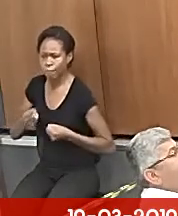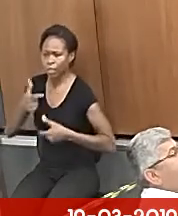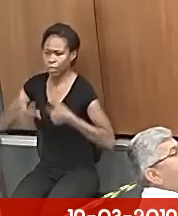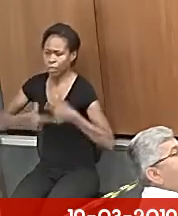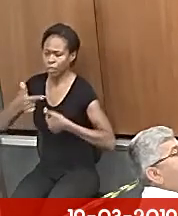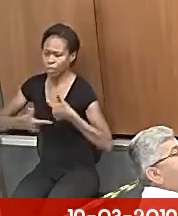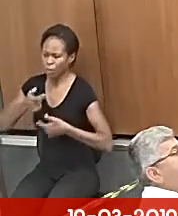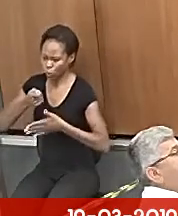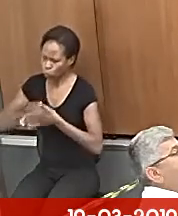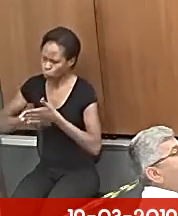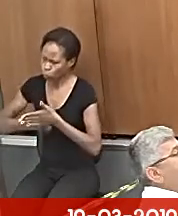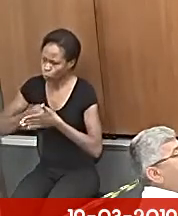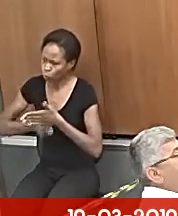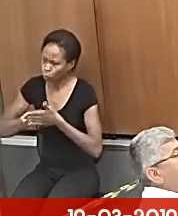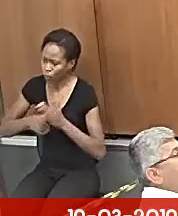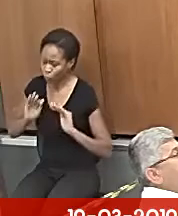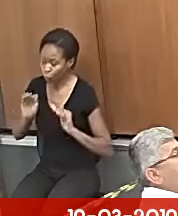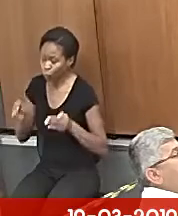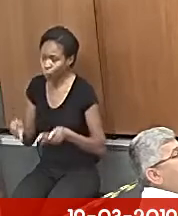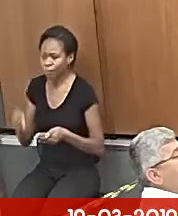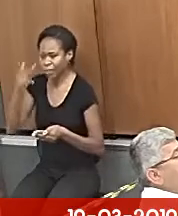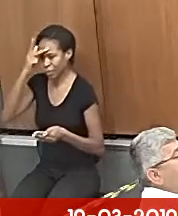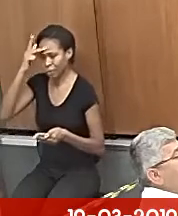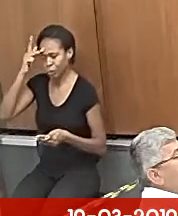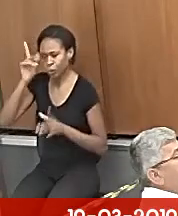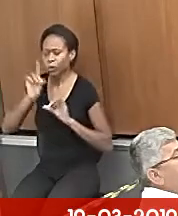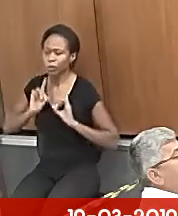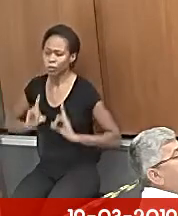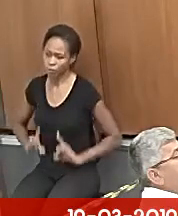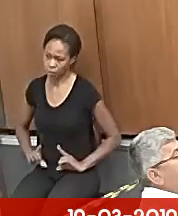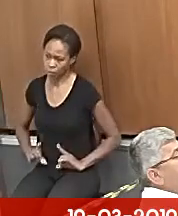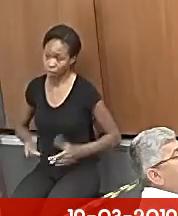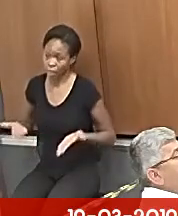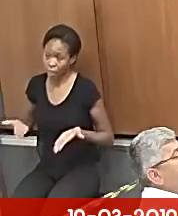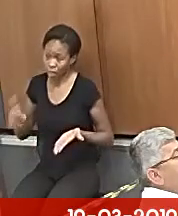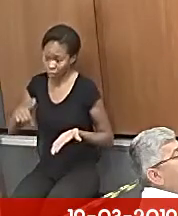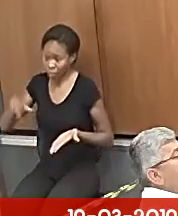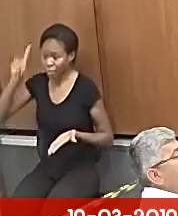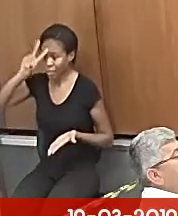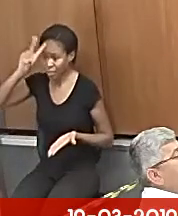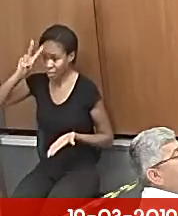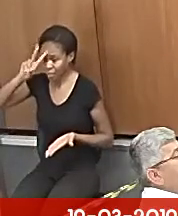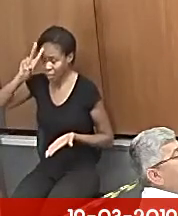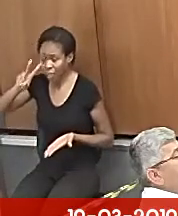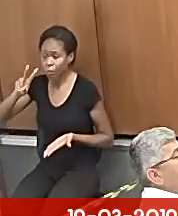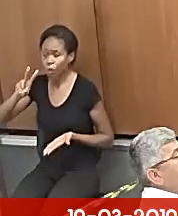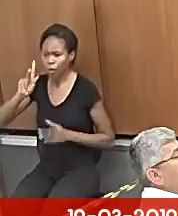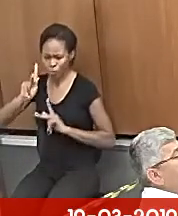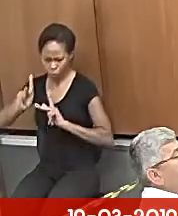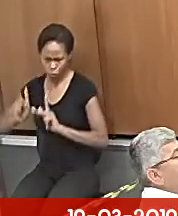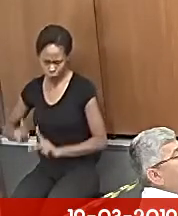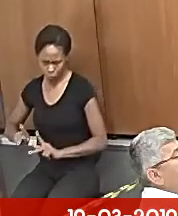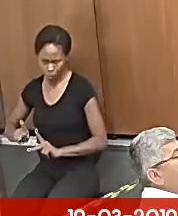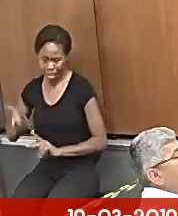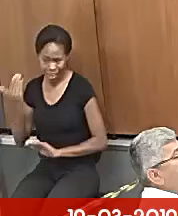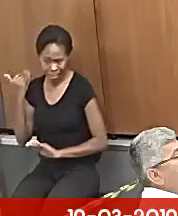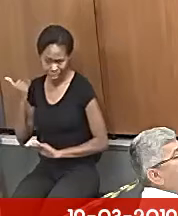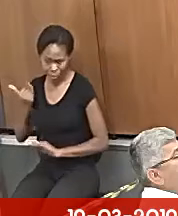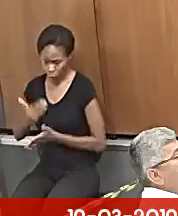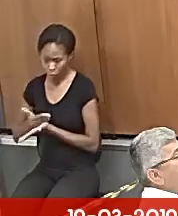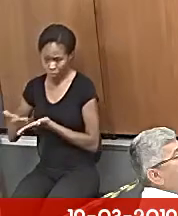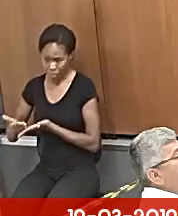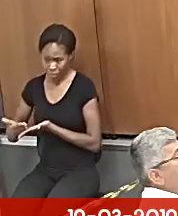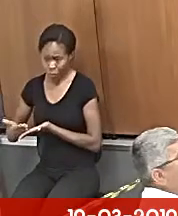deficiência é muito importante aqui lembram os que estão presentes a gente iniciava com 3 que é obrigatório abrir mas nunca